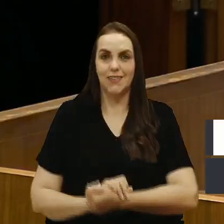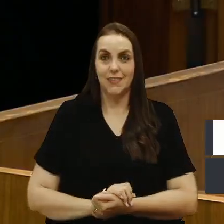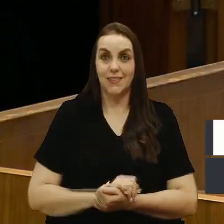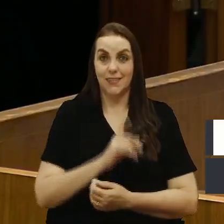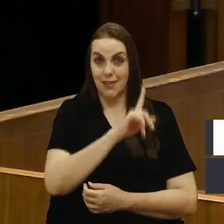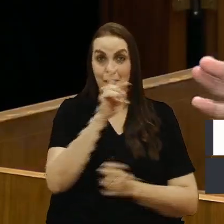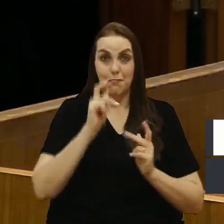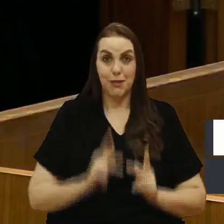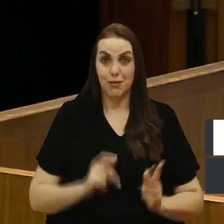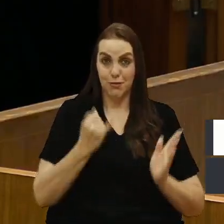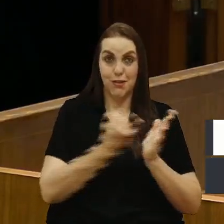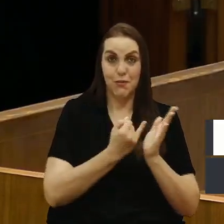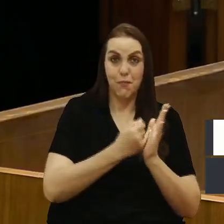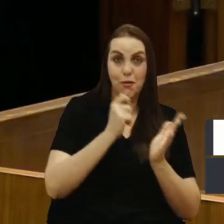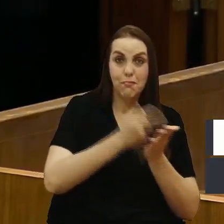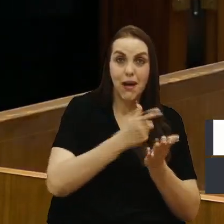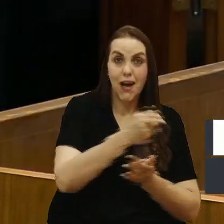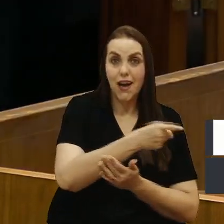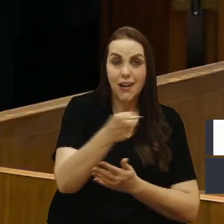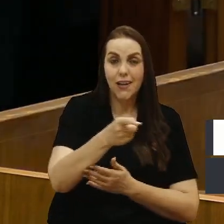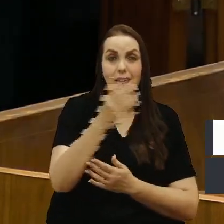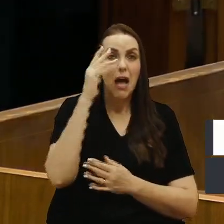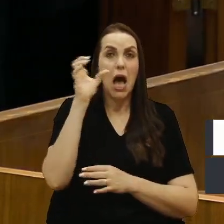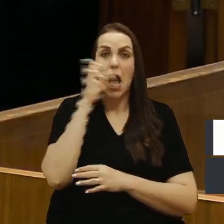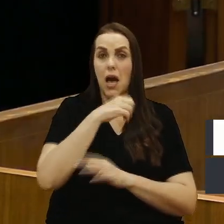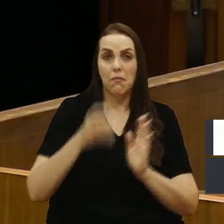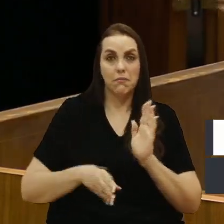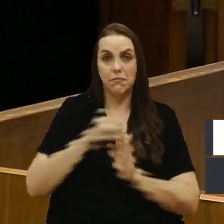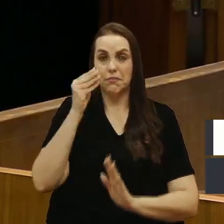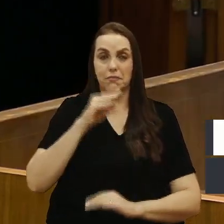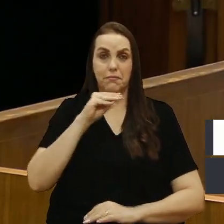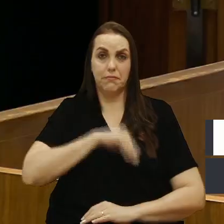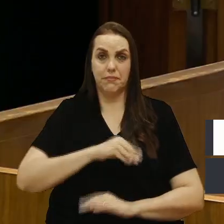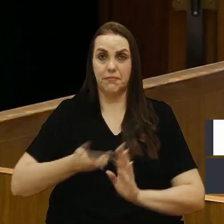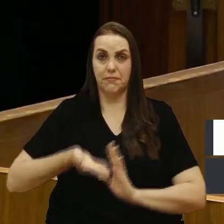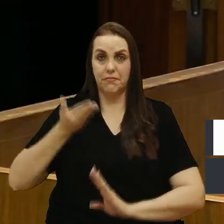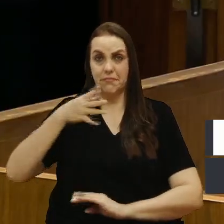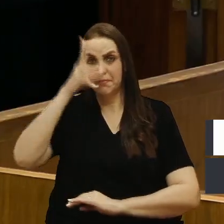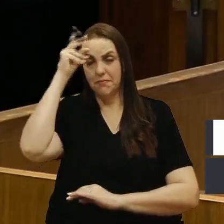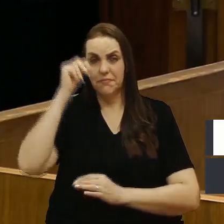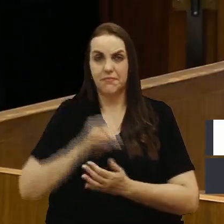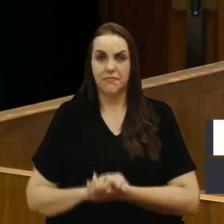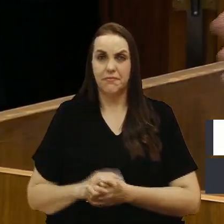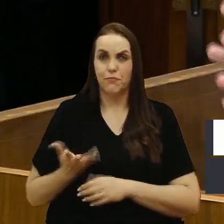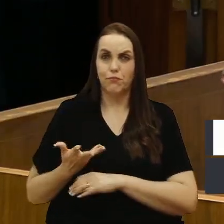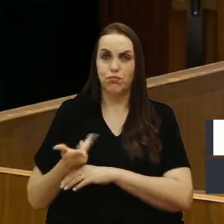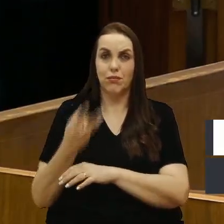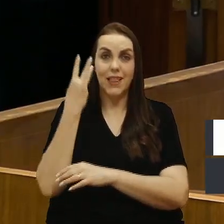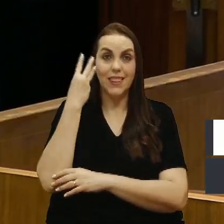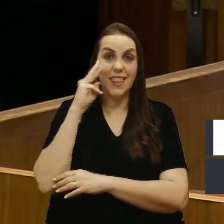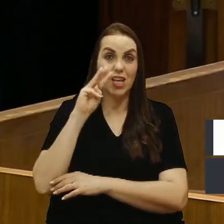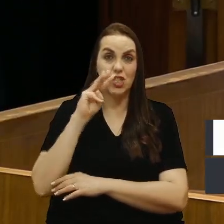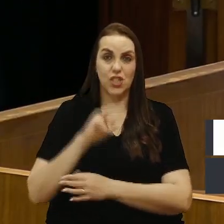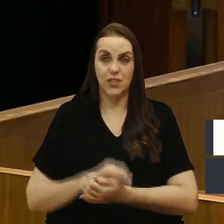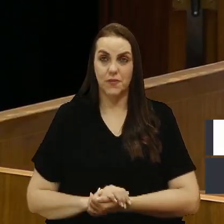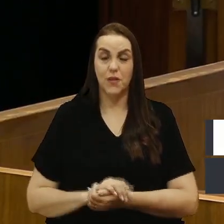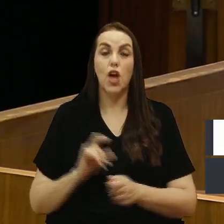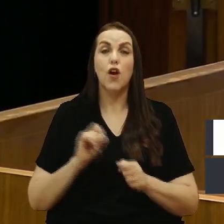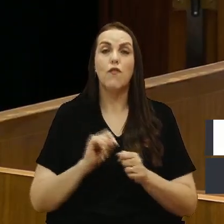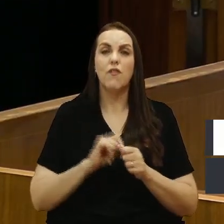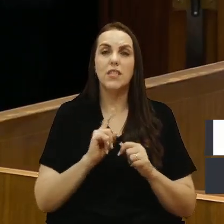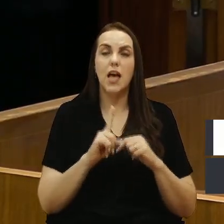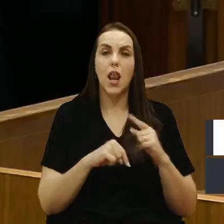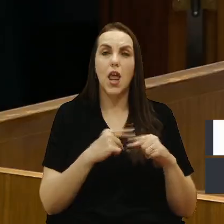do prefeito foi jogo rápido. Em 3 dias aqui o negócio andou. Eu vou fazer nos próximos dias até um enrolômetro, que aqui um